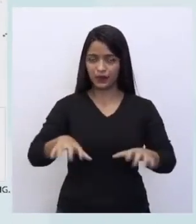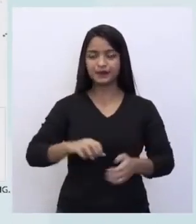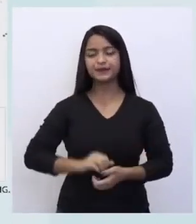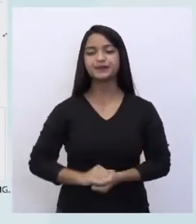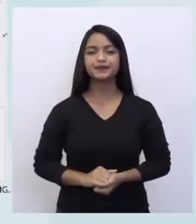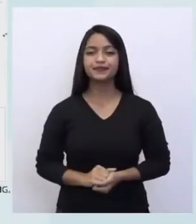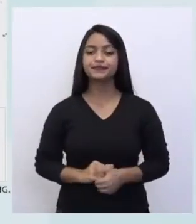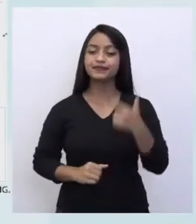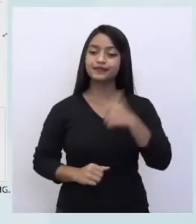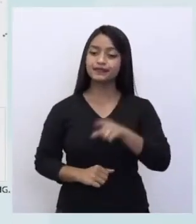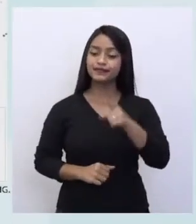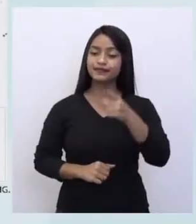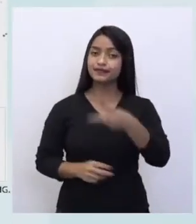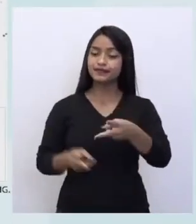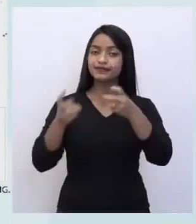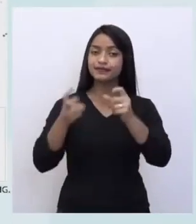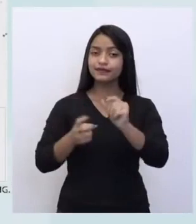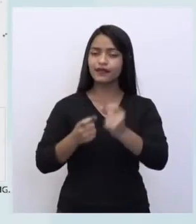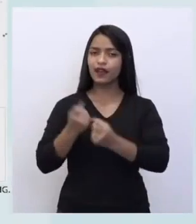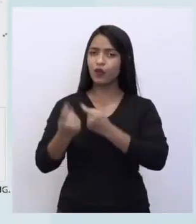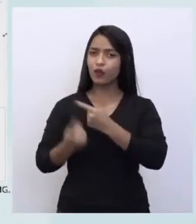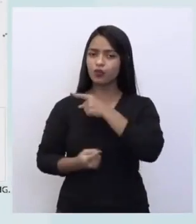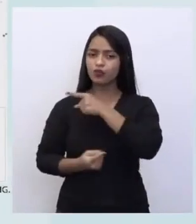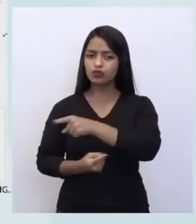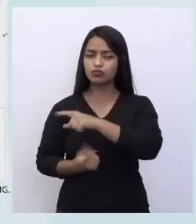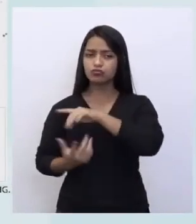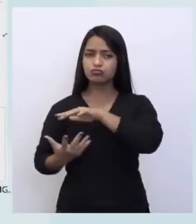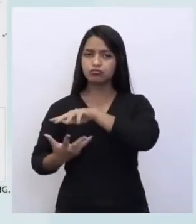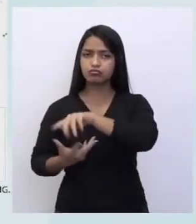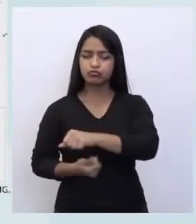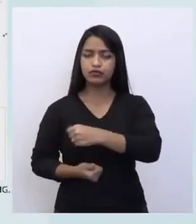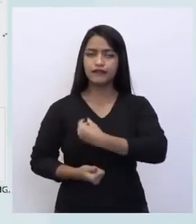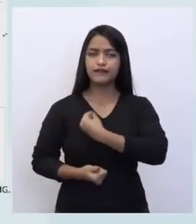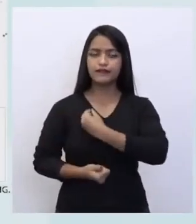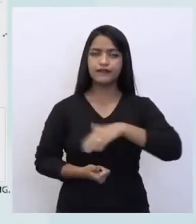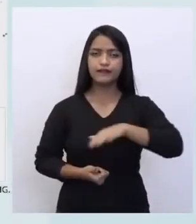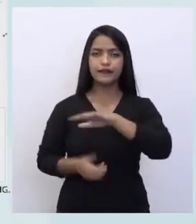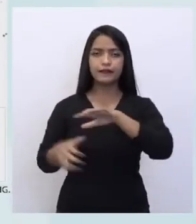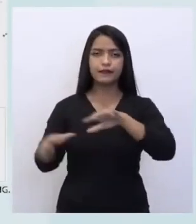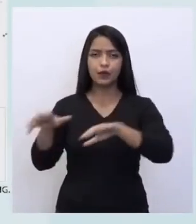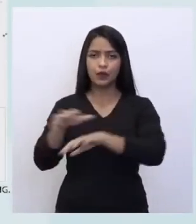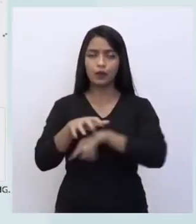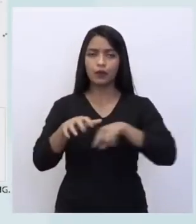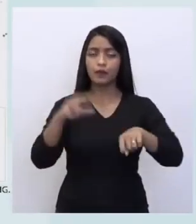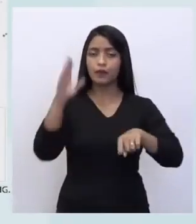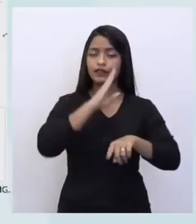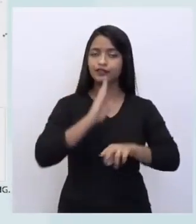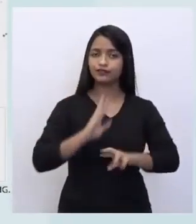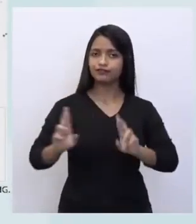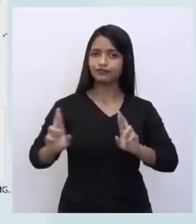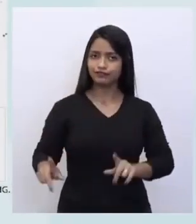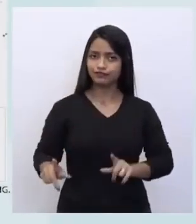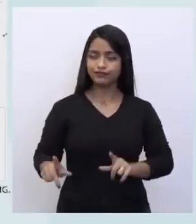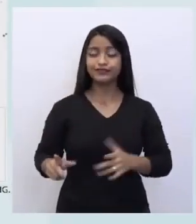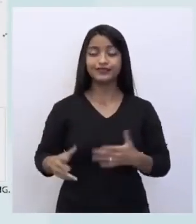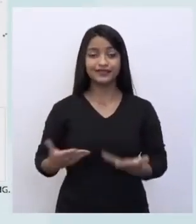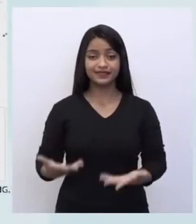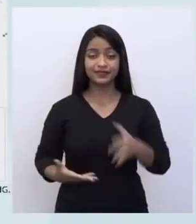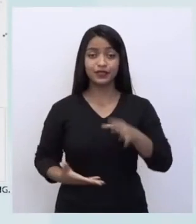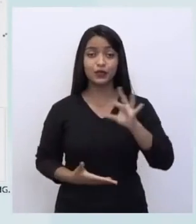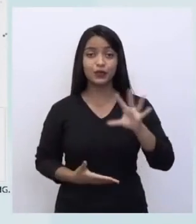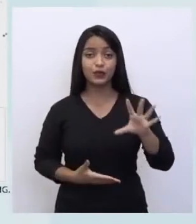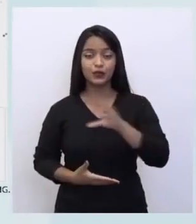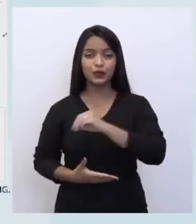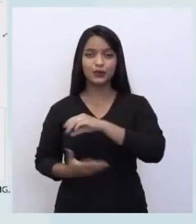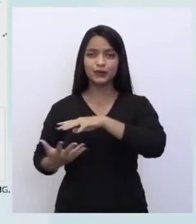né, nós não temos no Brasil. Então, isso quer dizer que quando nós temos esse olhar para todos os biomas